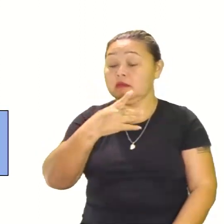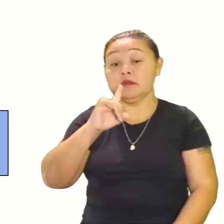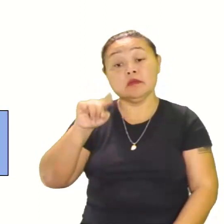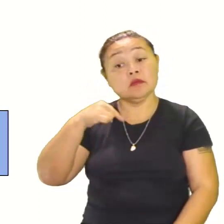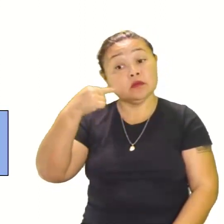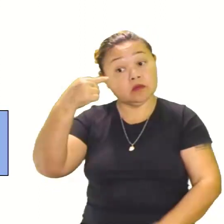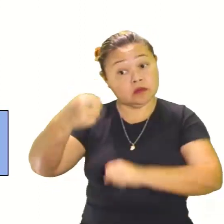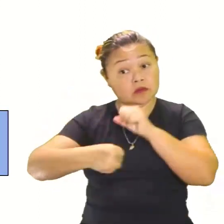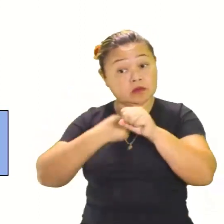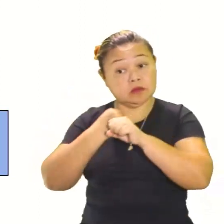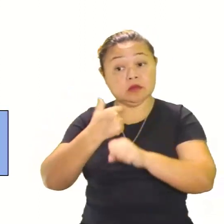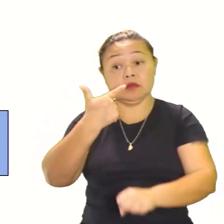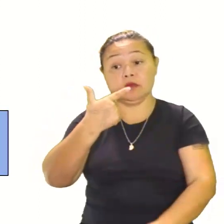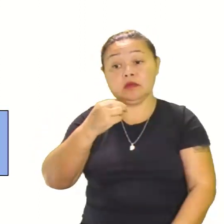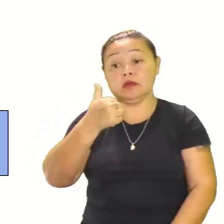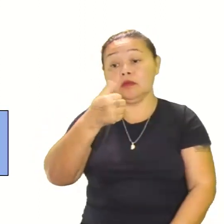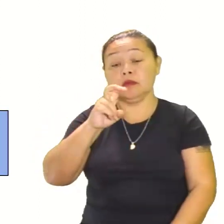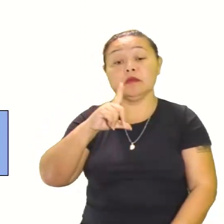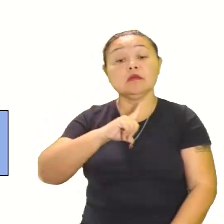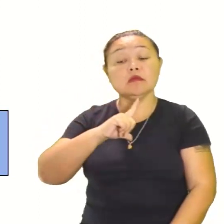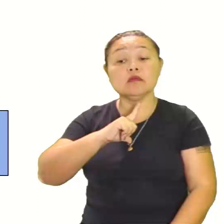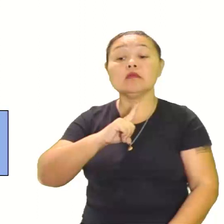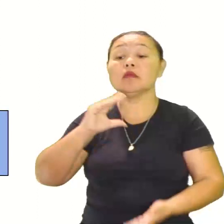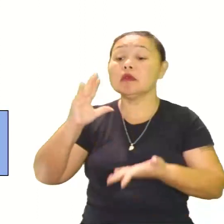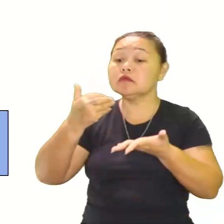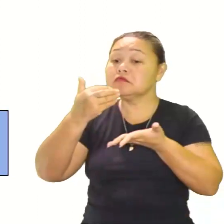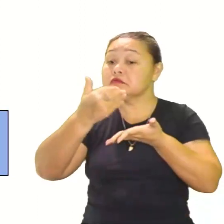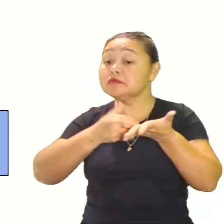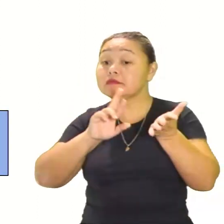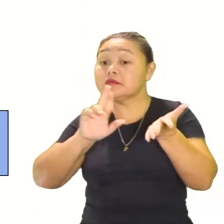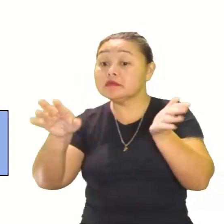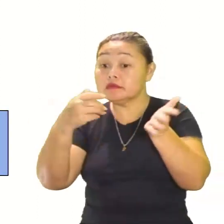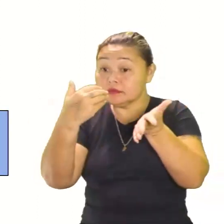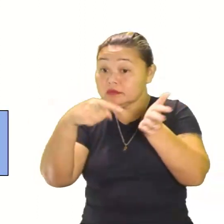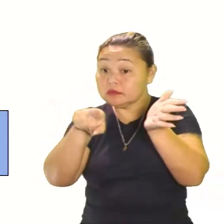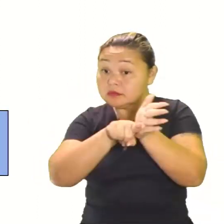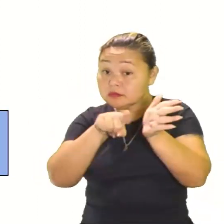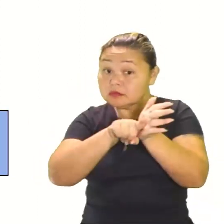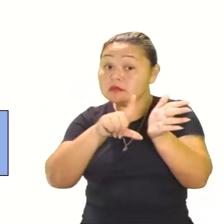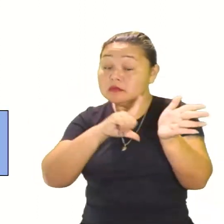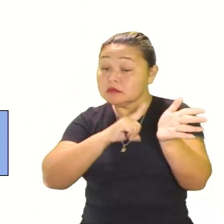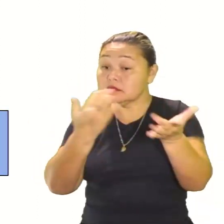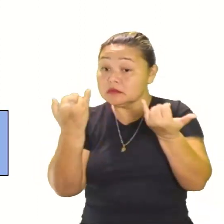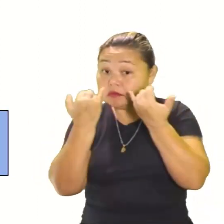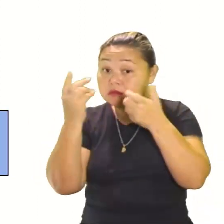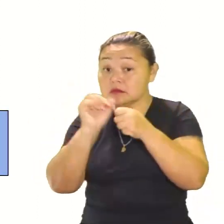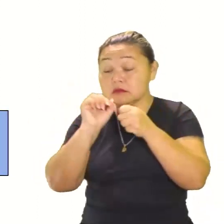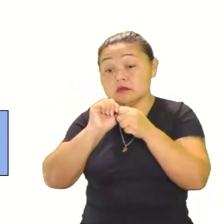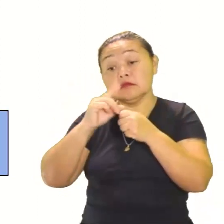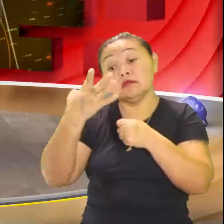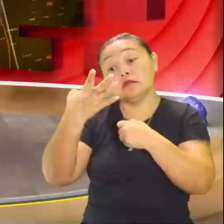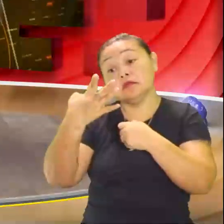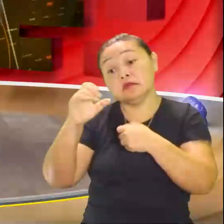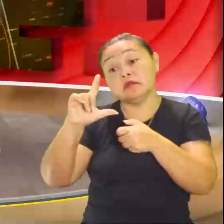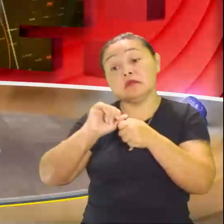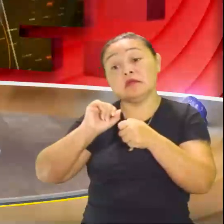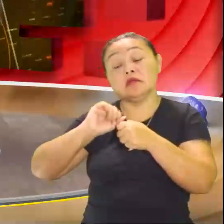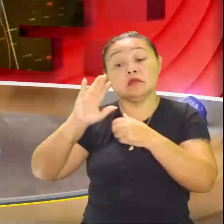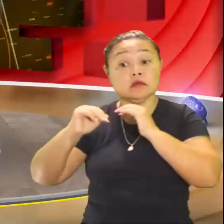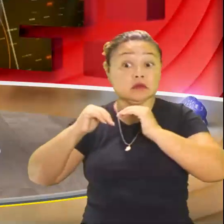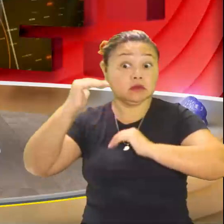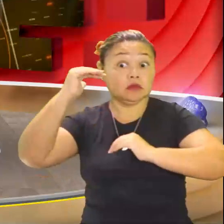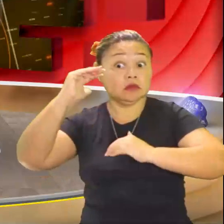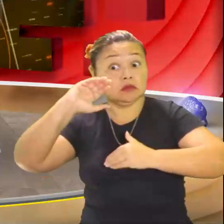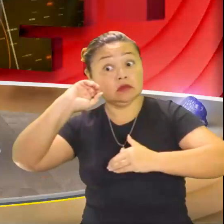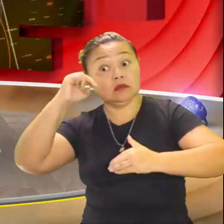ano de 2015. E essa diferença nos rendeu 45 mil. Mas eu não sei se isso foi para mais ou para menos.